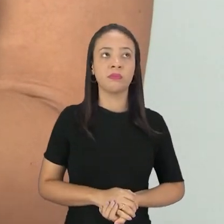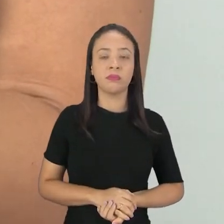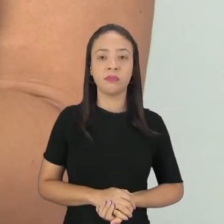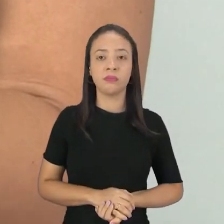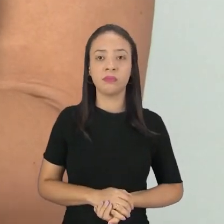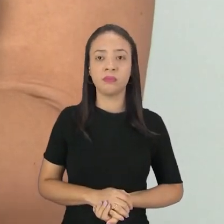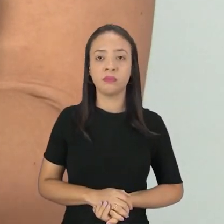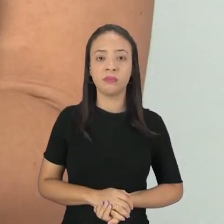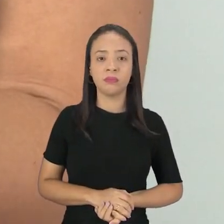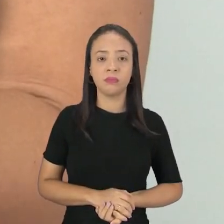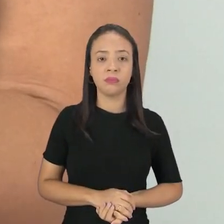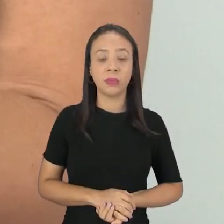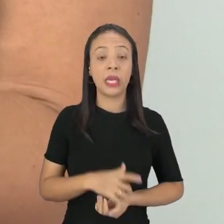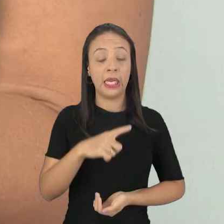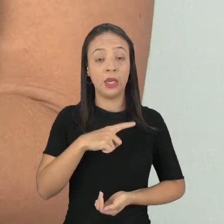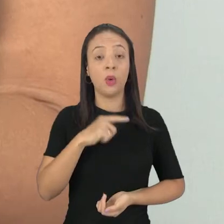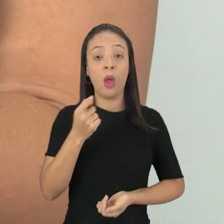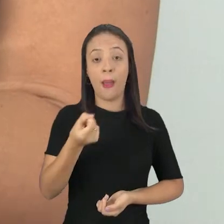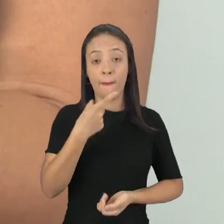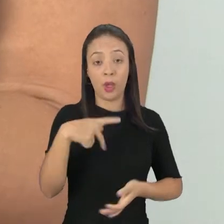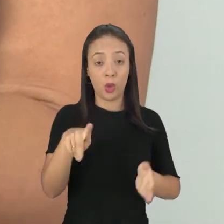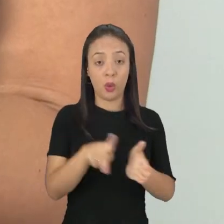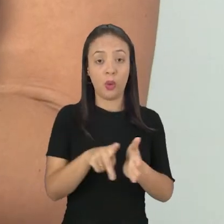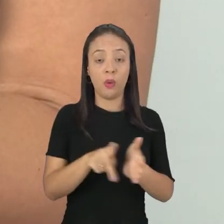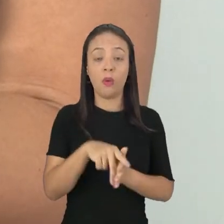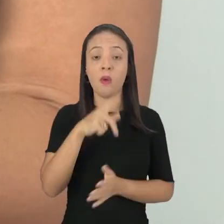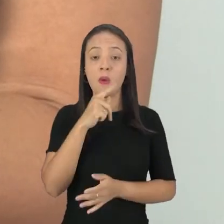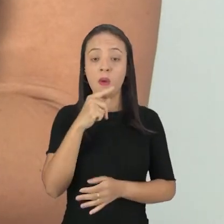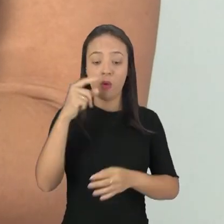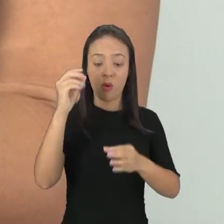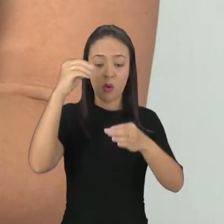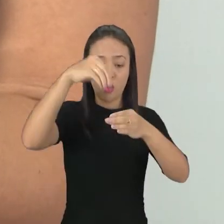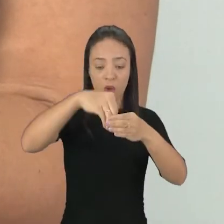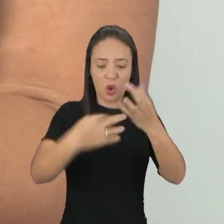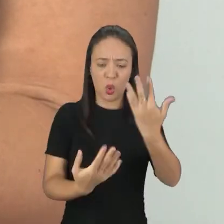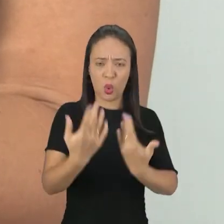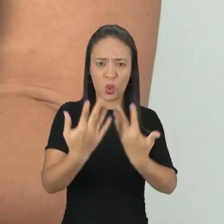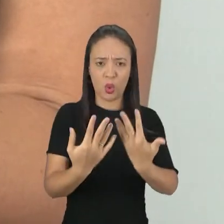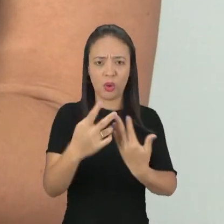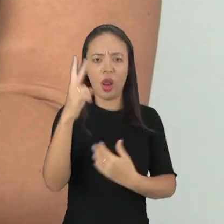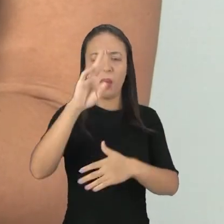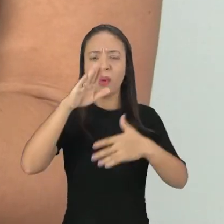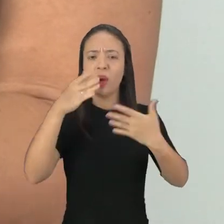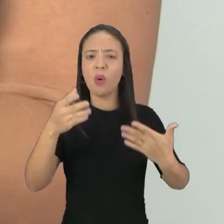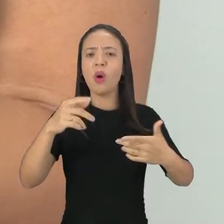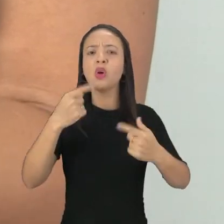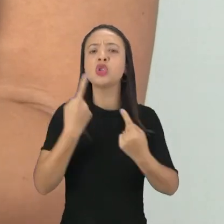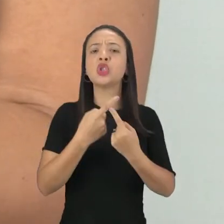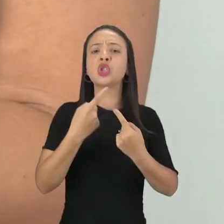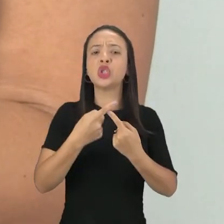É um recipientezinho de remédio efervescente. Ele te lembra que sólido geométrico?